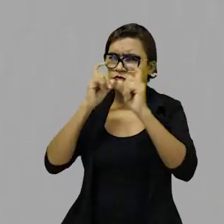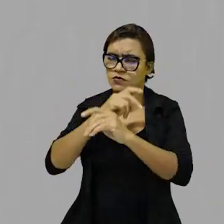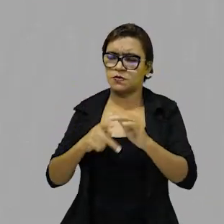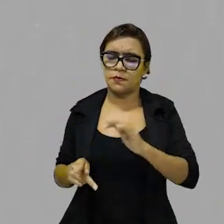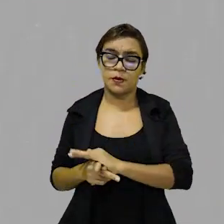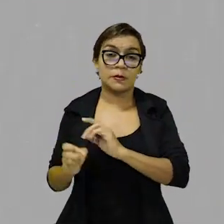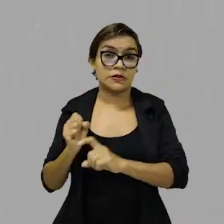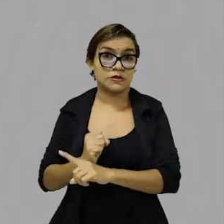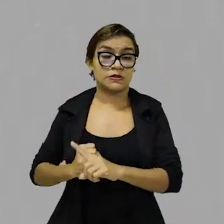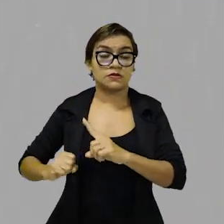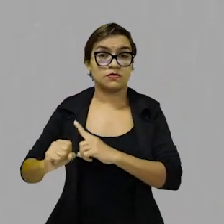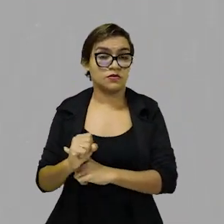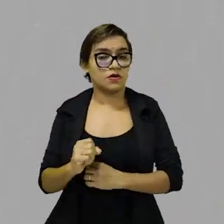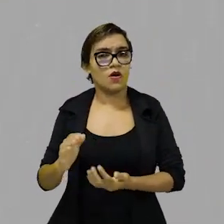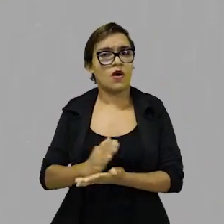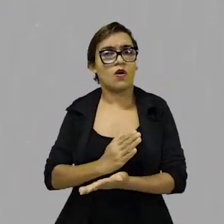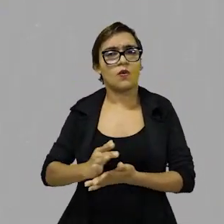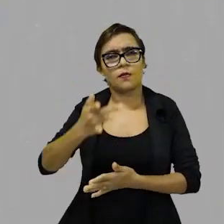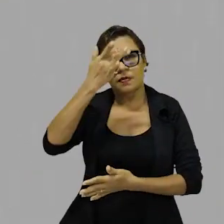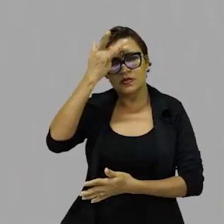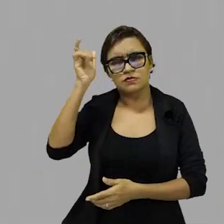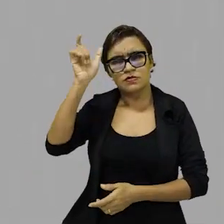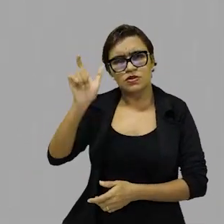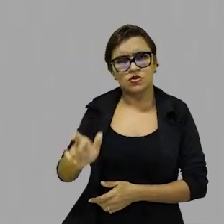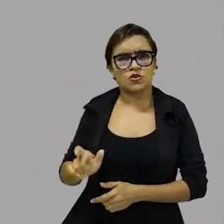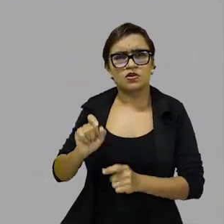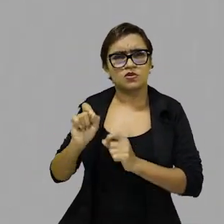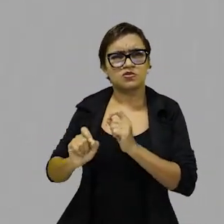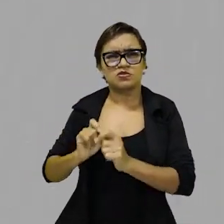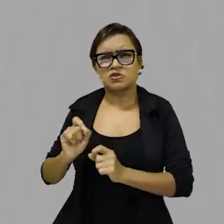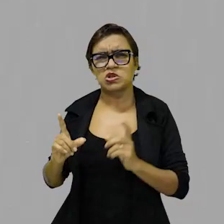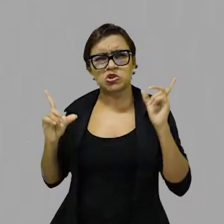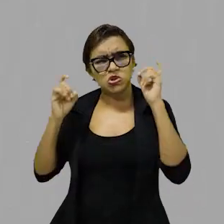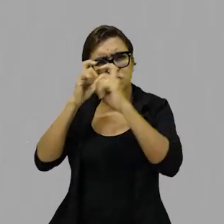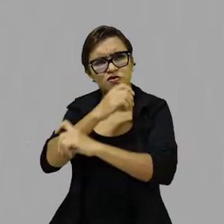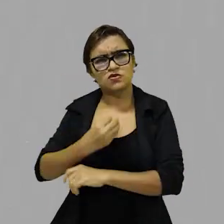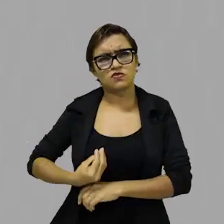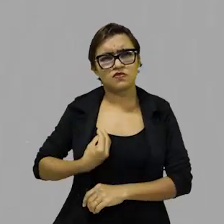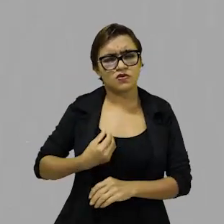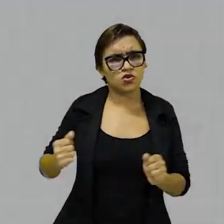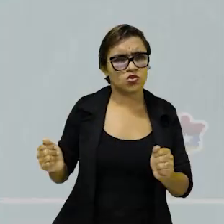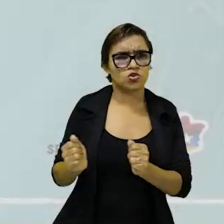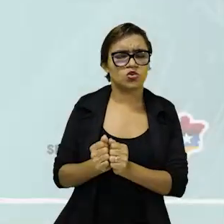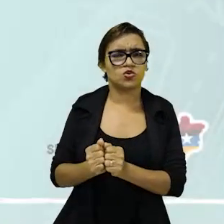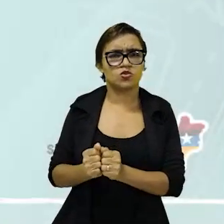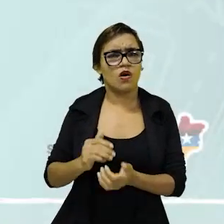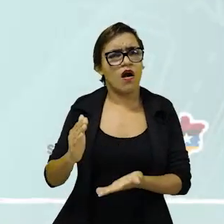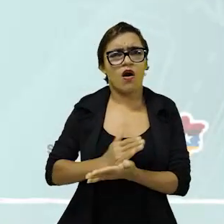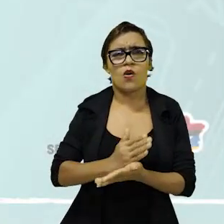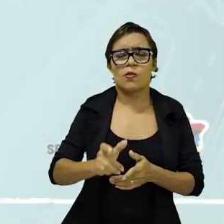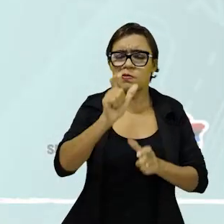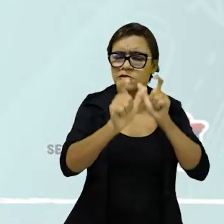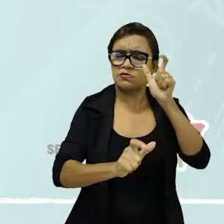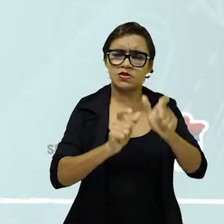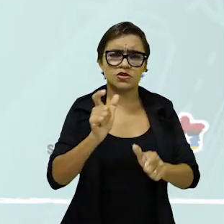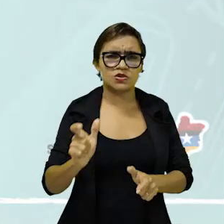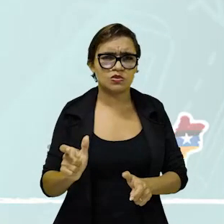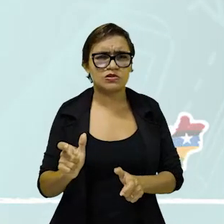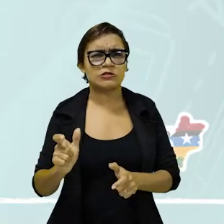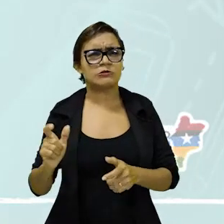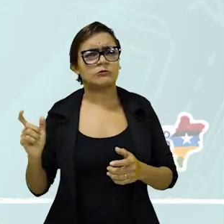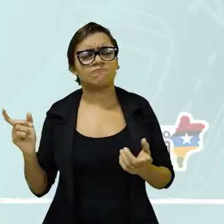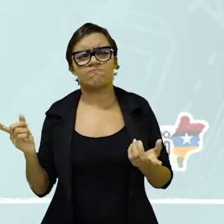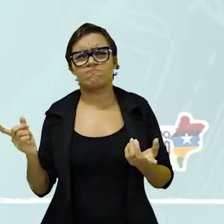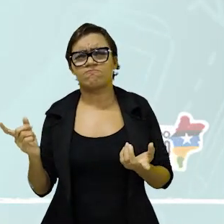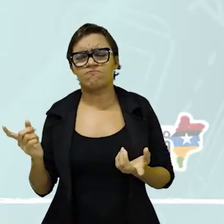sociedade. Será que algumas pessoas que a gente conhece são tão extremistas que é difícil conviver com elas? Será que algumas pessoas que a gente conhece são tão